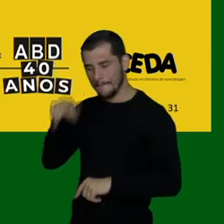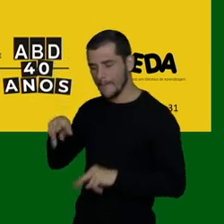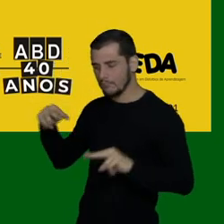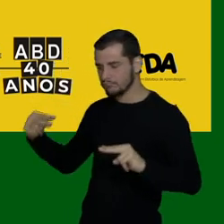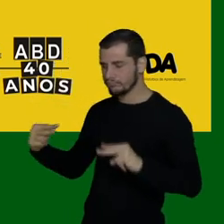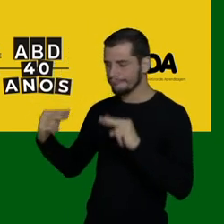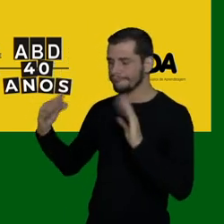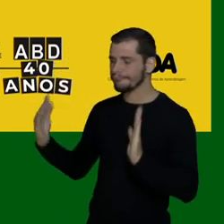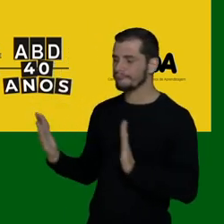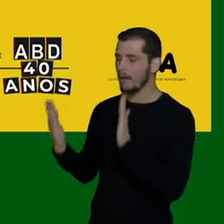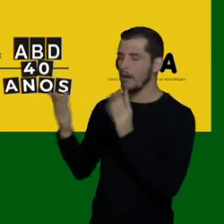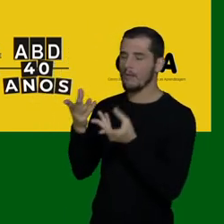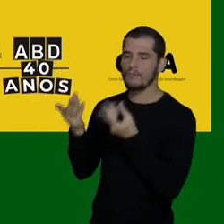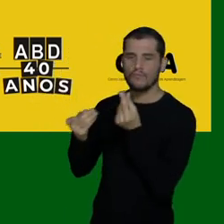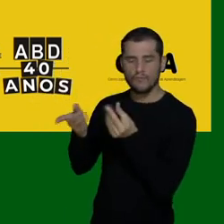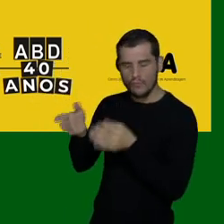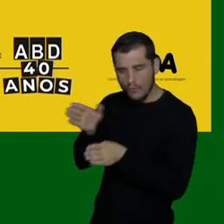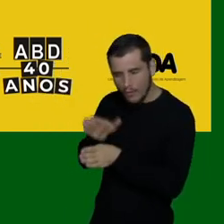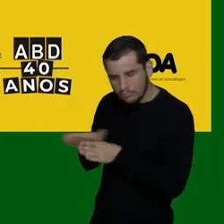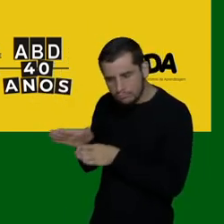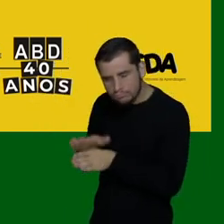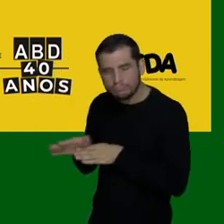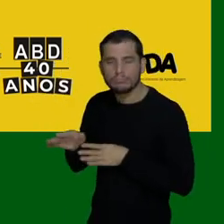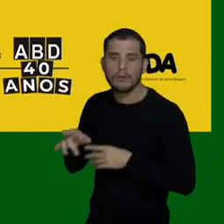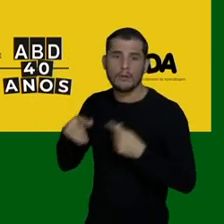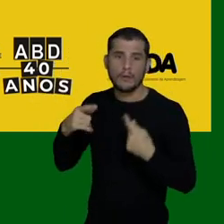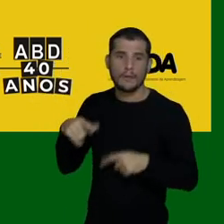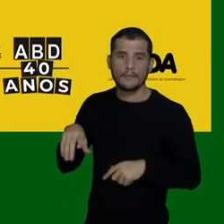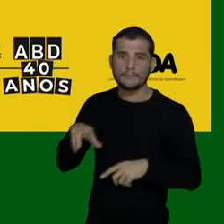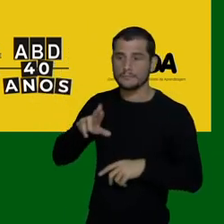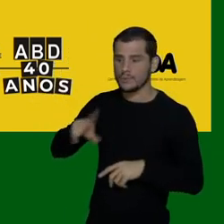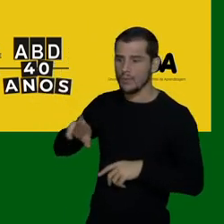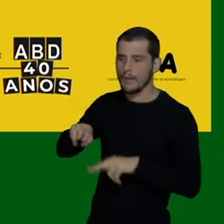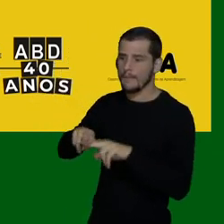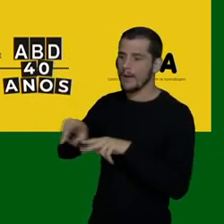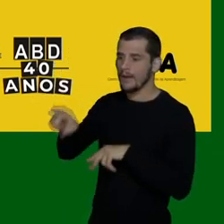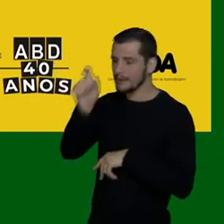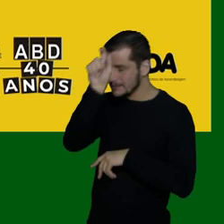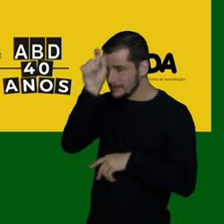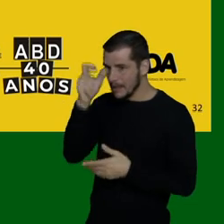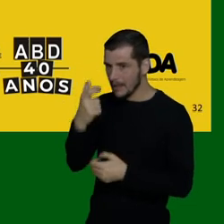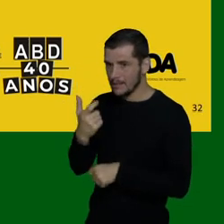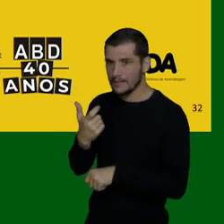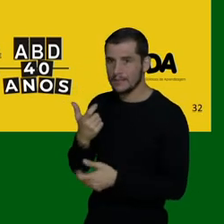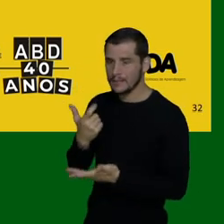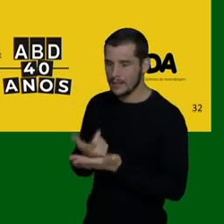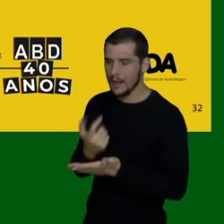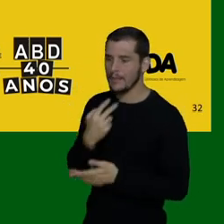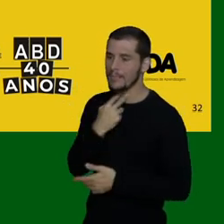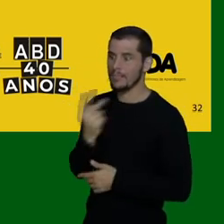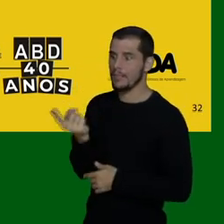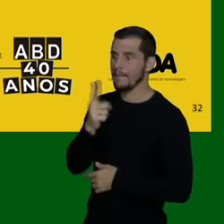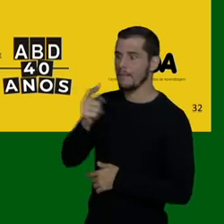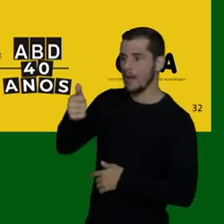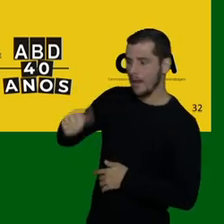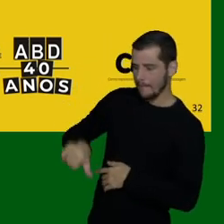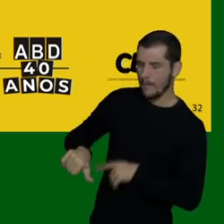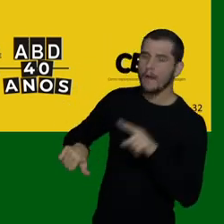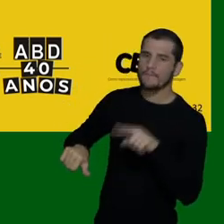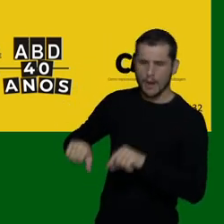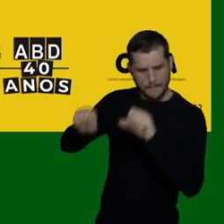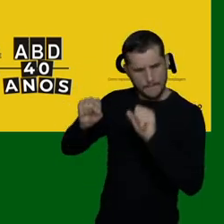disléxico que ele pode repetir né não não pode repetir né então ele é inteligente vocês não se esqueçam disso